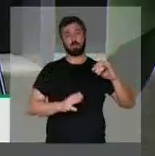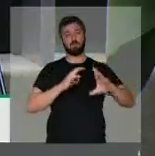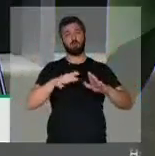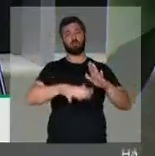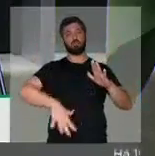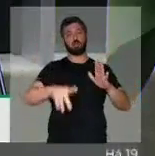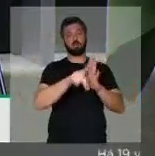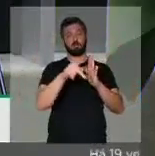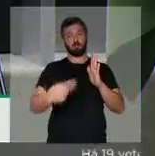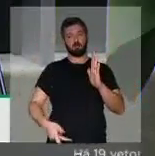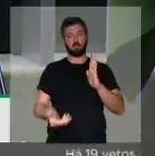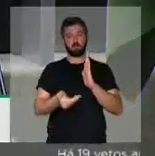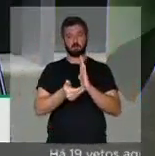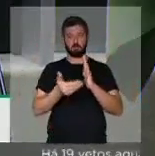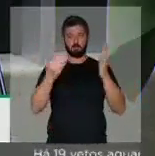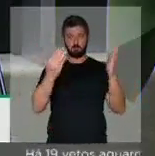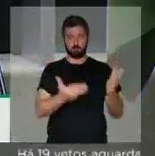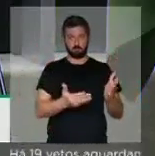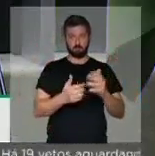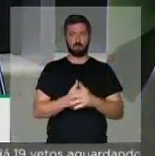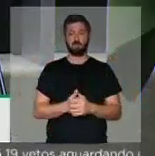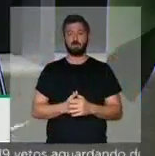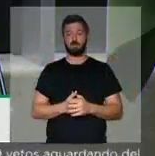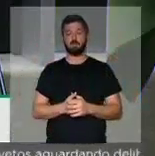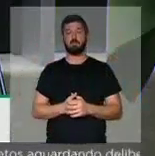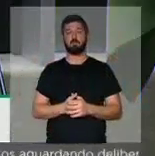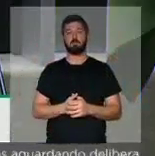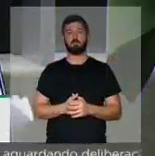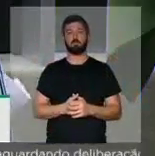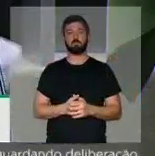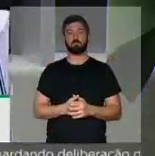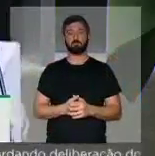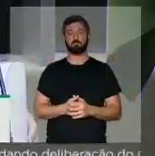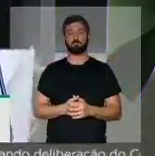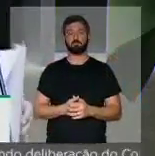meio de comunicação dessa casa e na Voz do Brasil desse meu discurso. Muito obrigada.